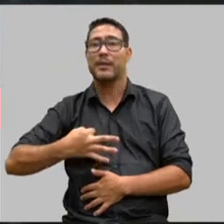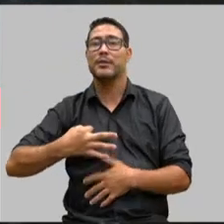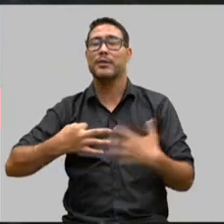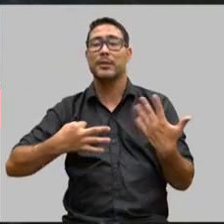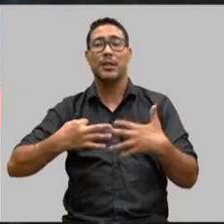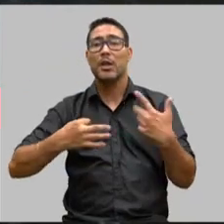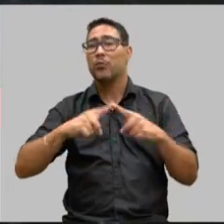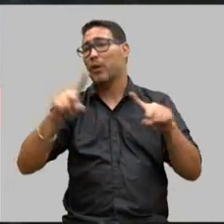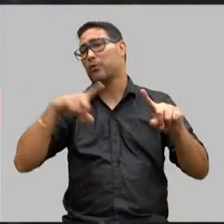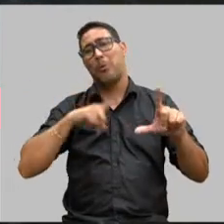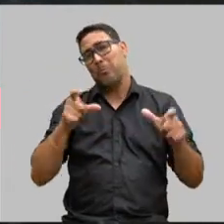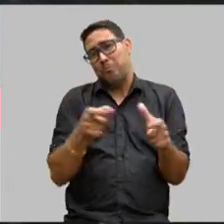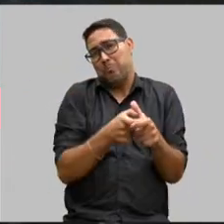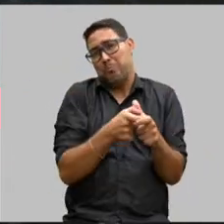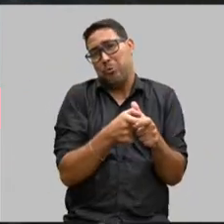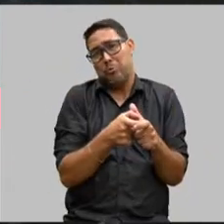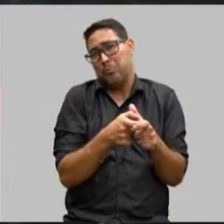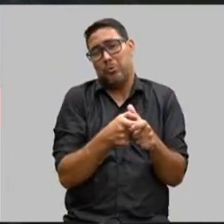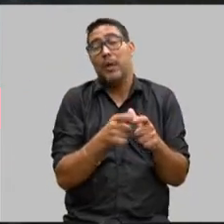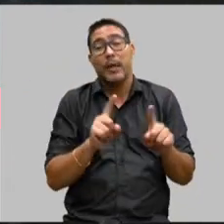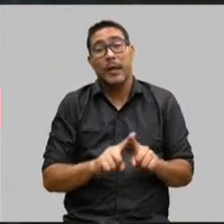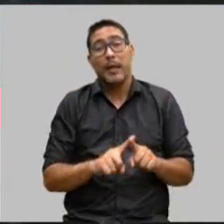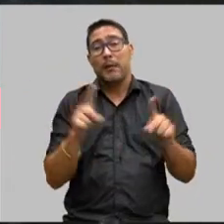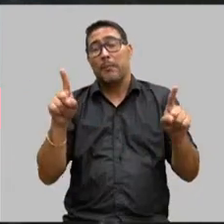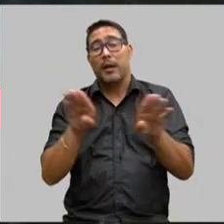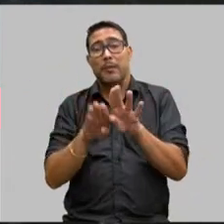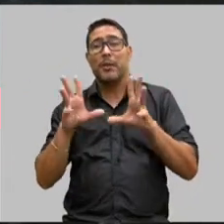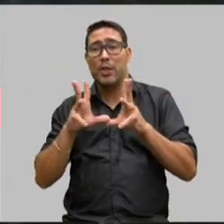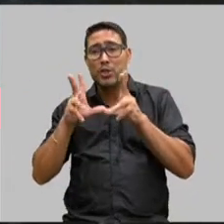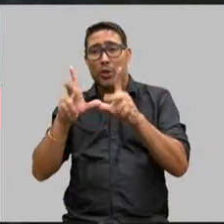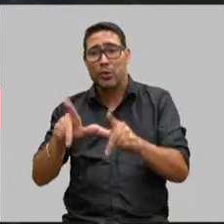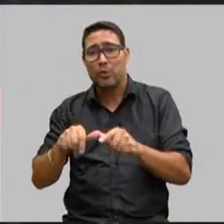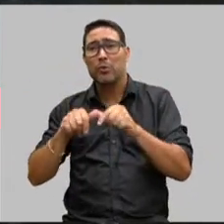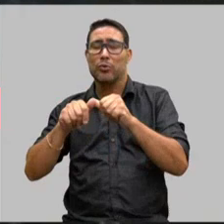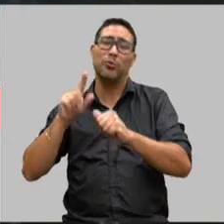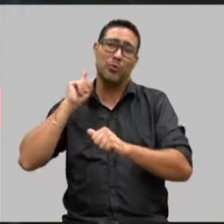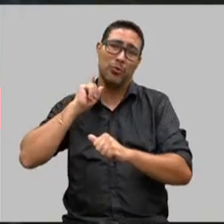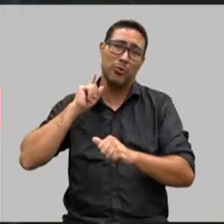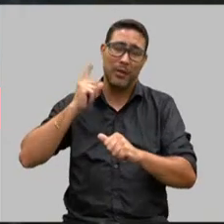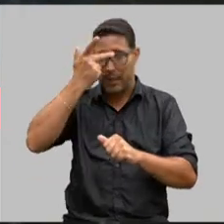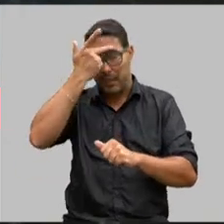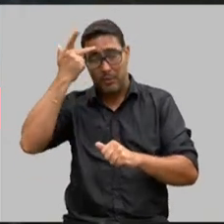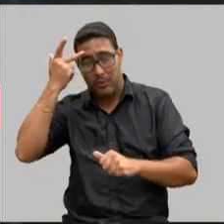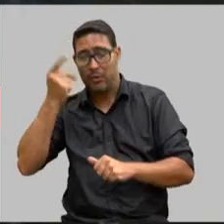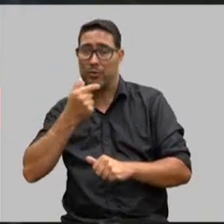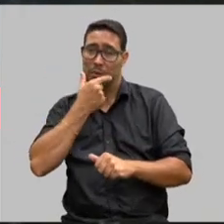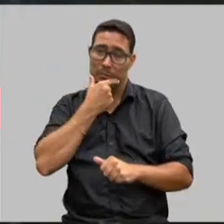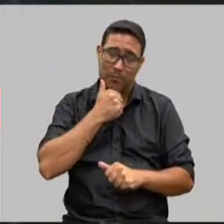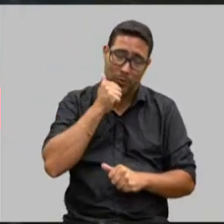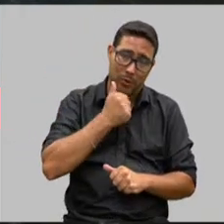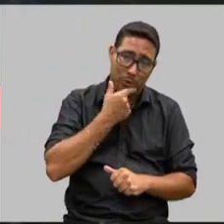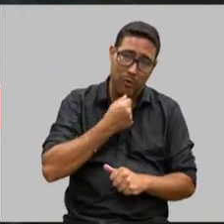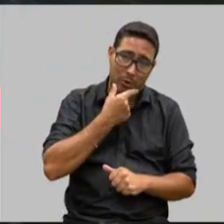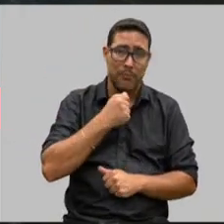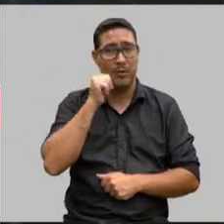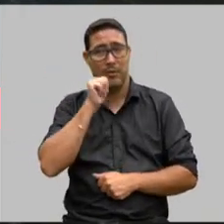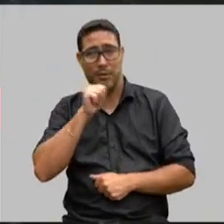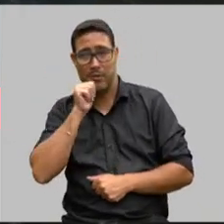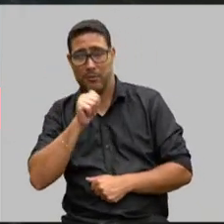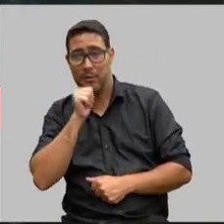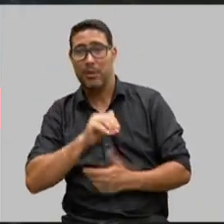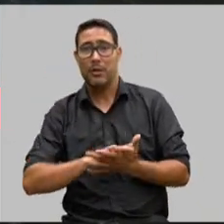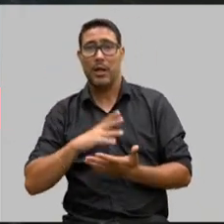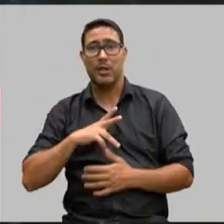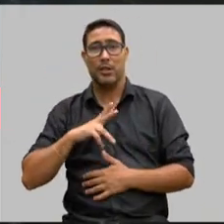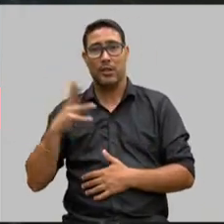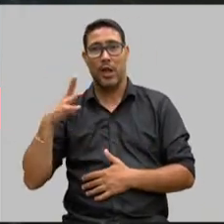um pequeno grupo, mas que seja para todas as mineiras e para todos os mineiros. Então, conte